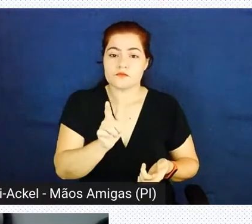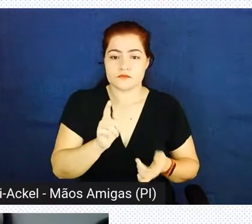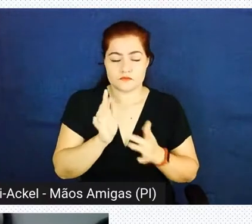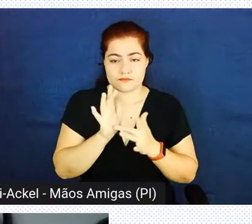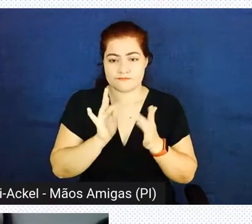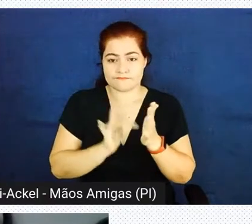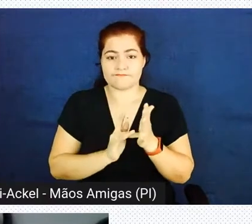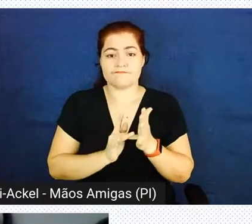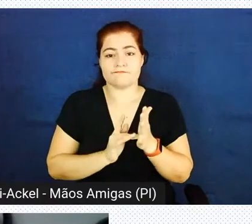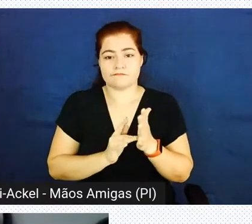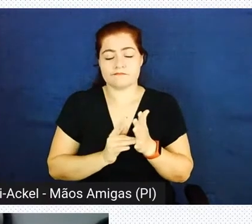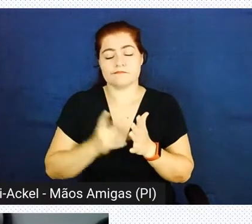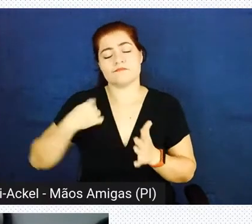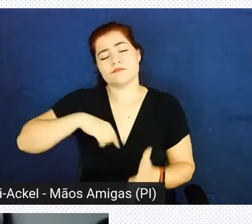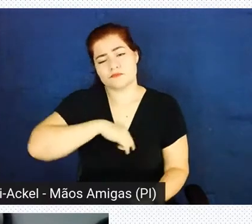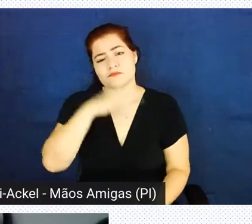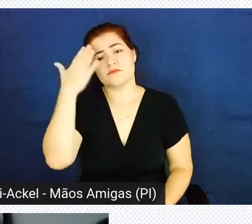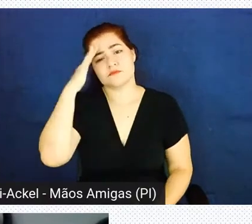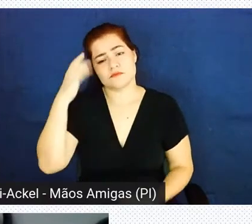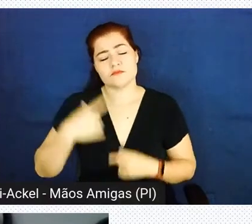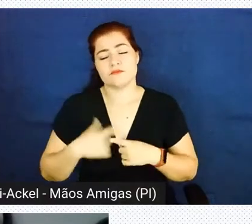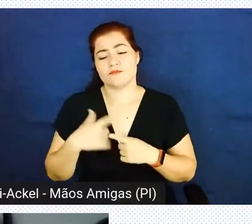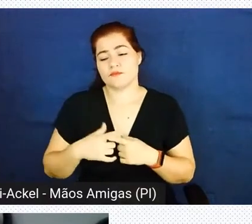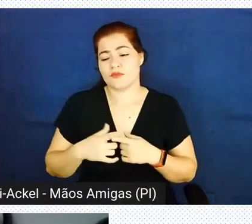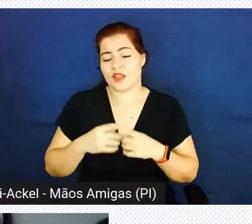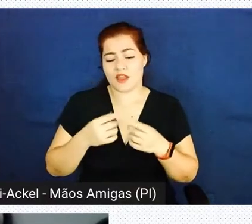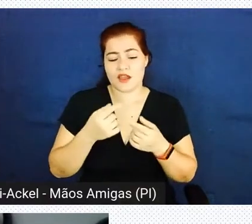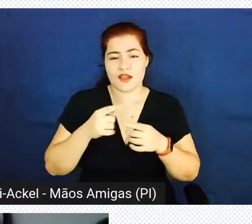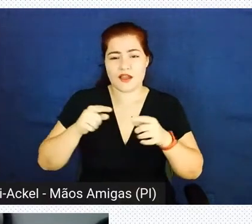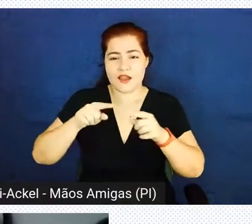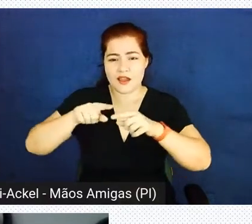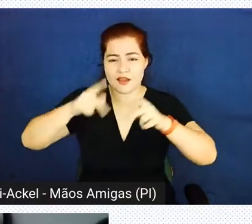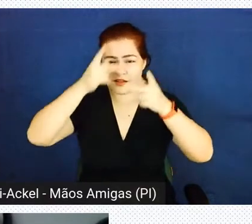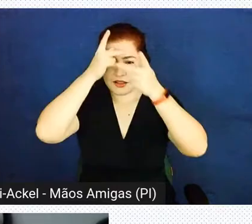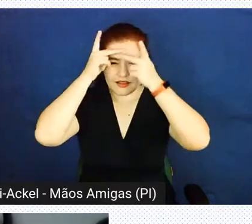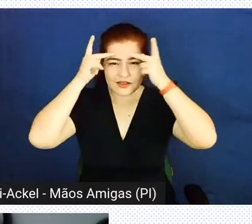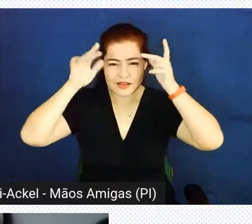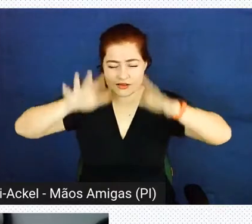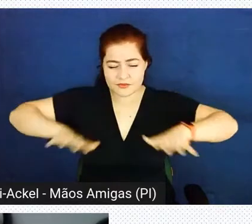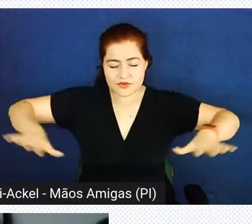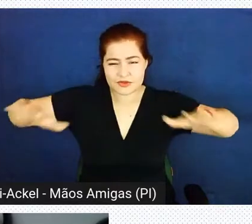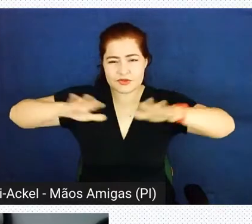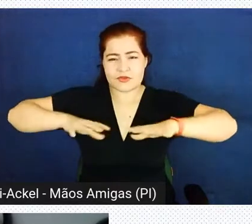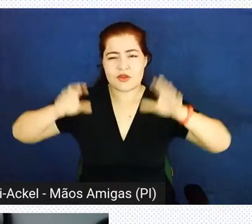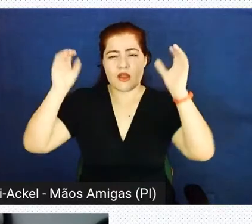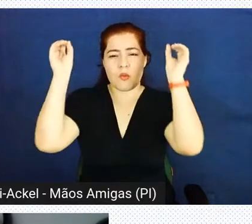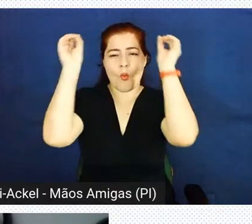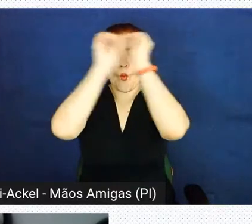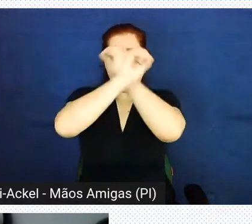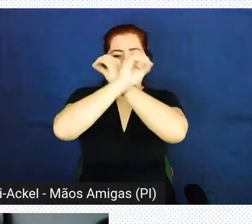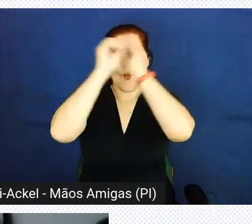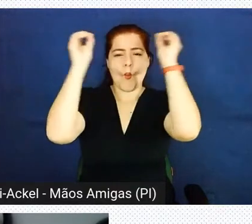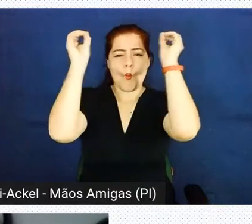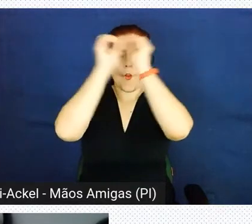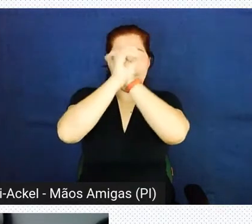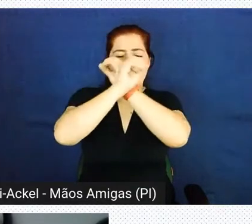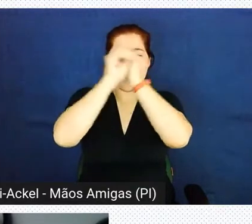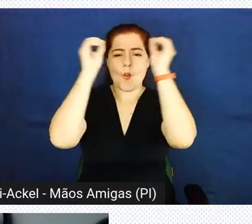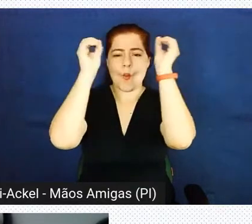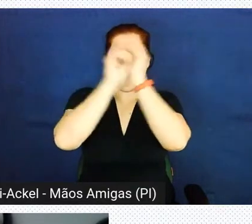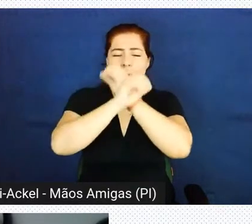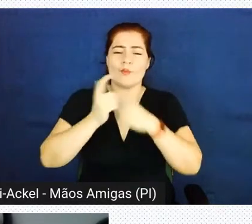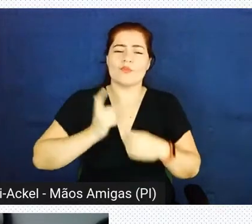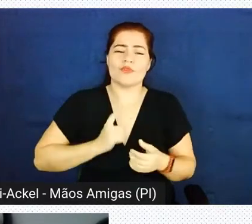ela, a miserabilidade intelectual em que se debatiam os mais numerosos